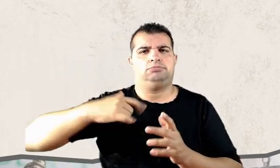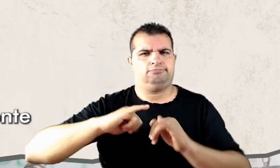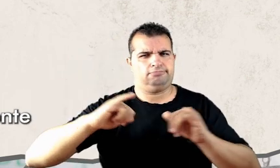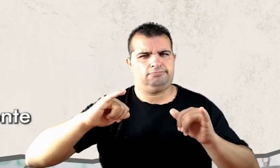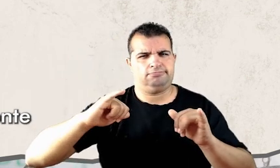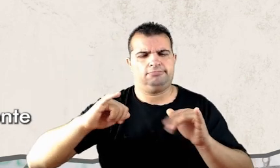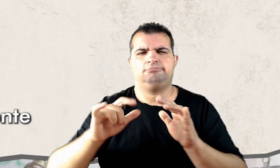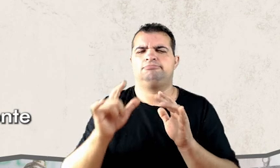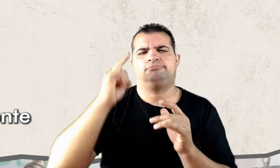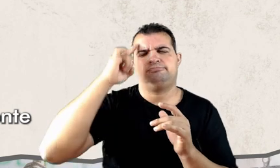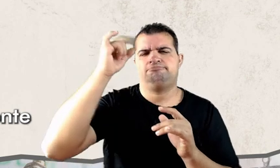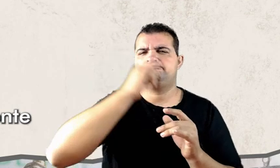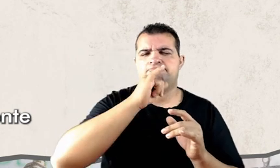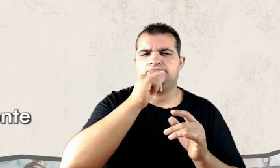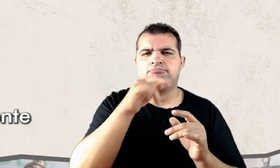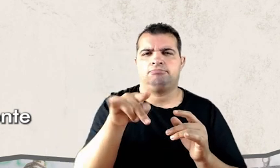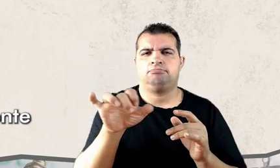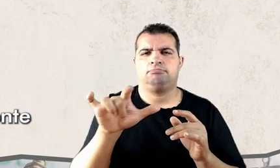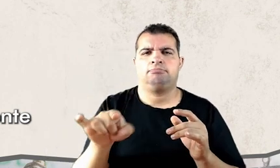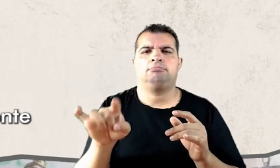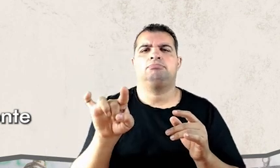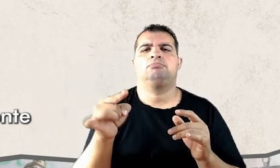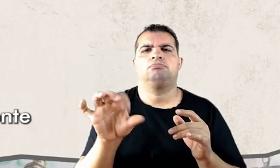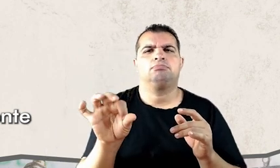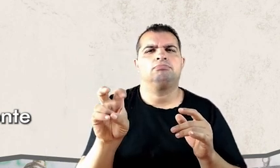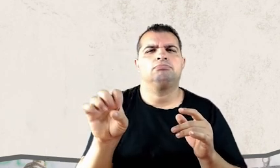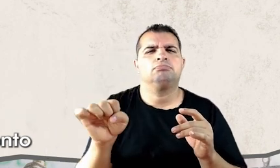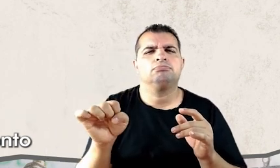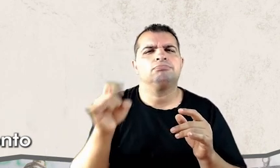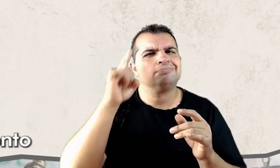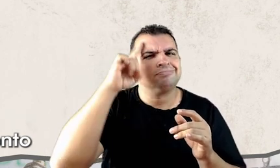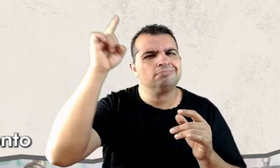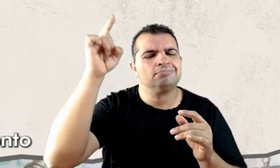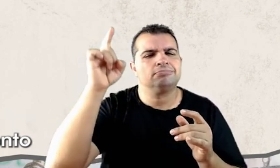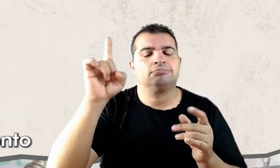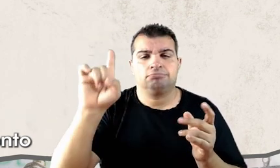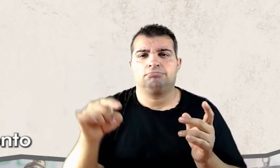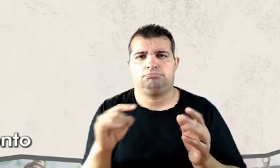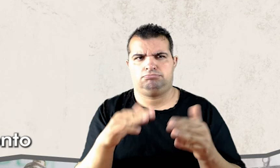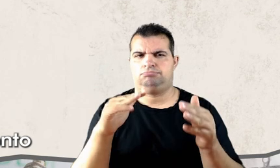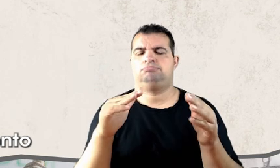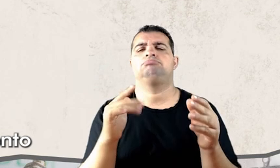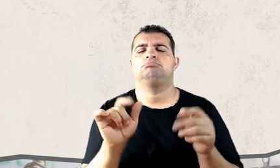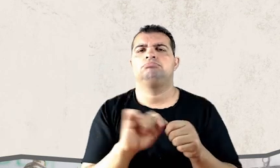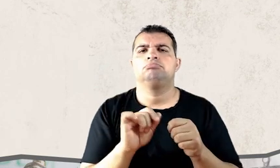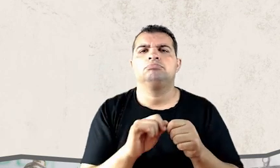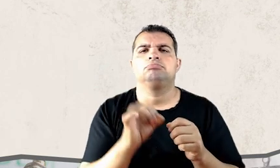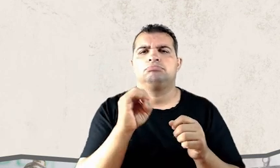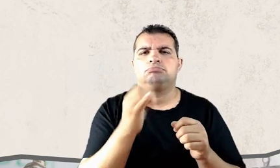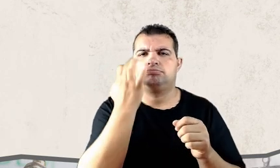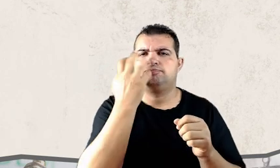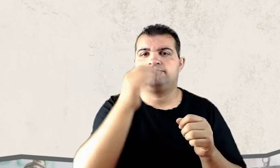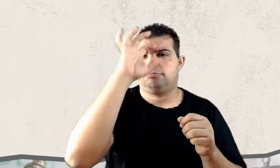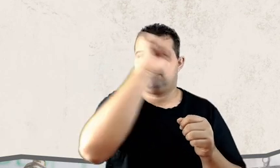pré-determinada. Lembra dos testes no adolescente Pelé em 1958? Não é o nível de desenvolvimento que determina